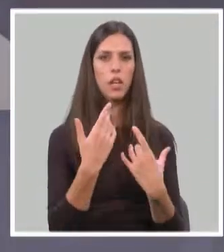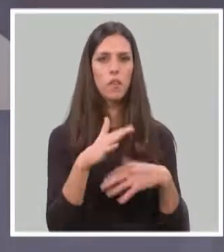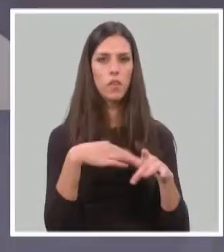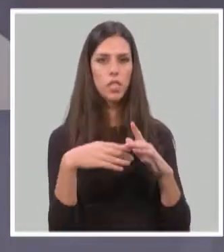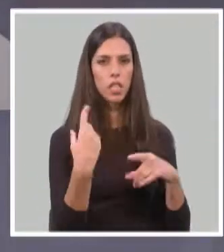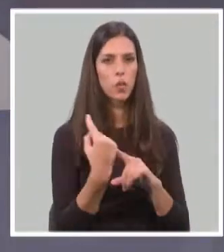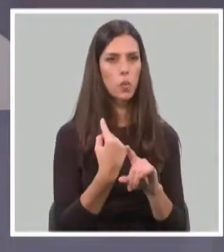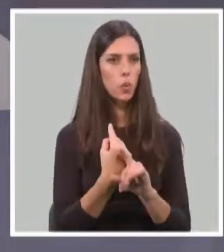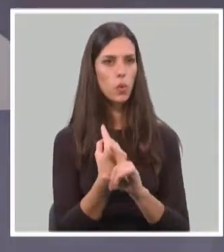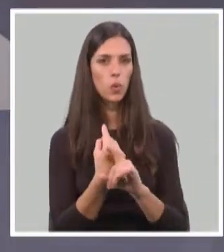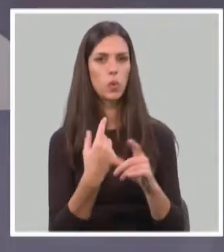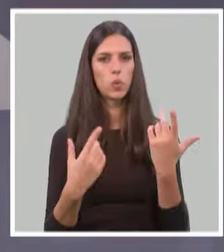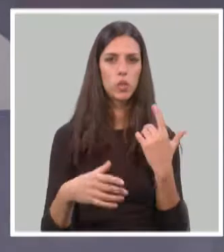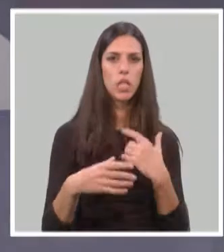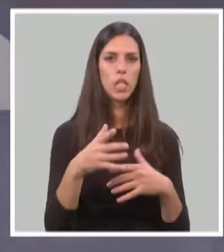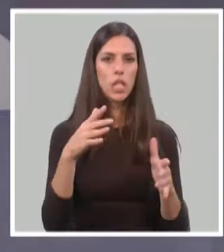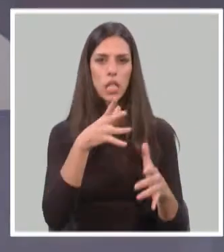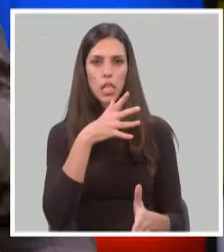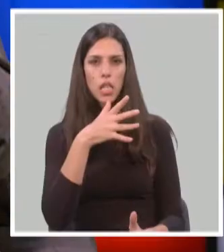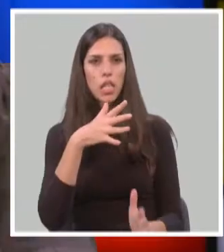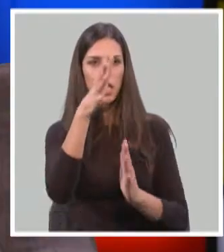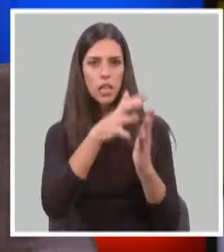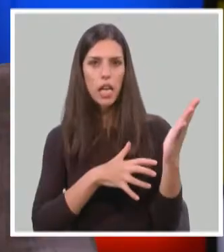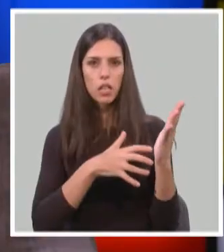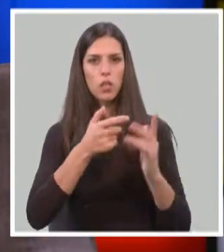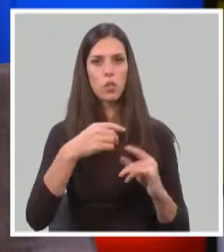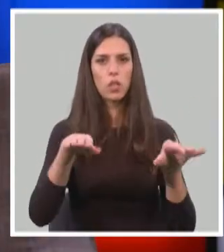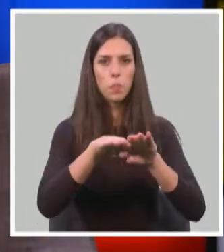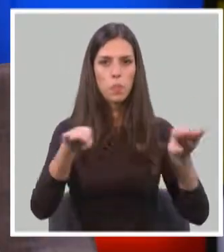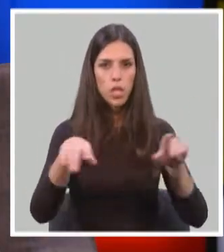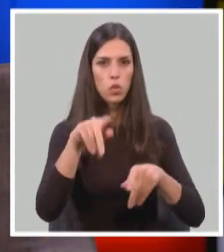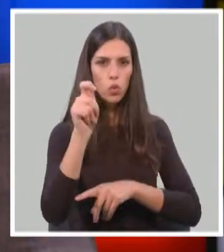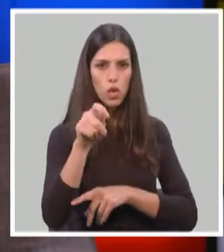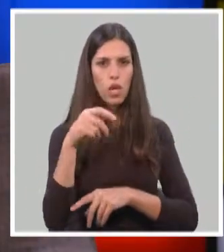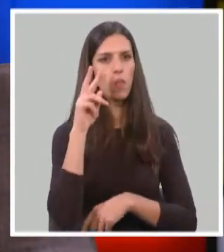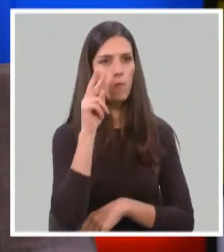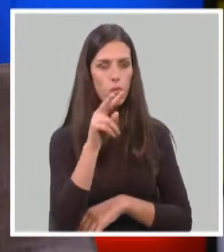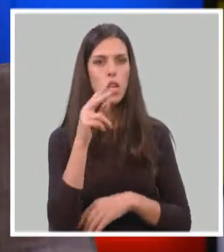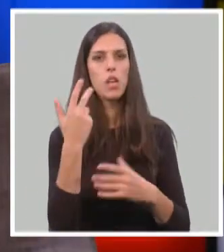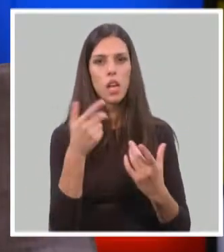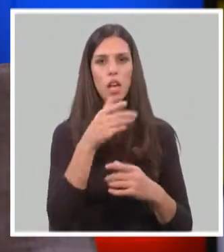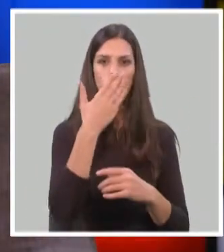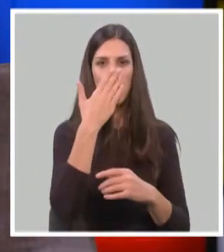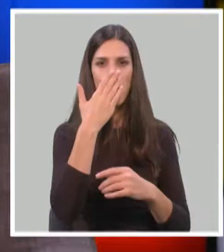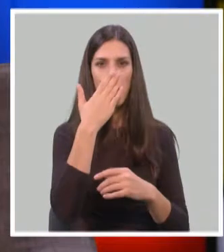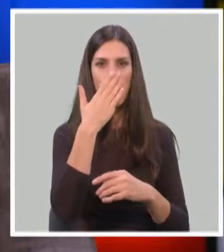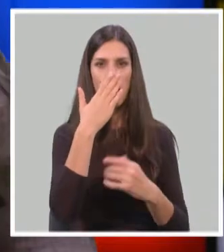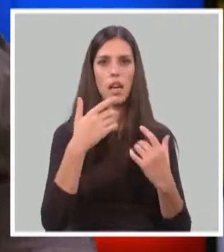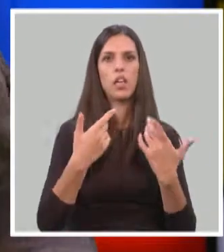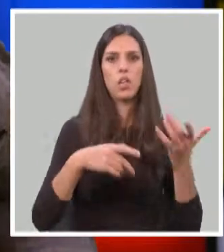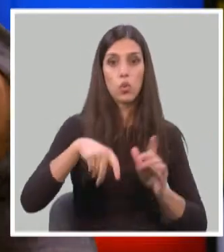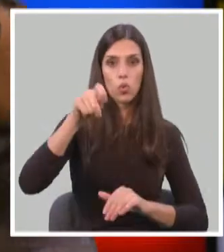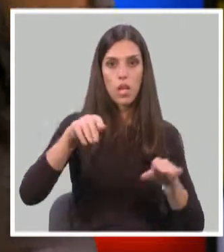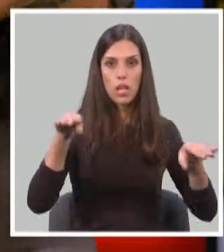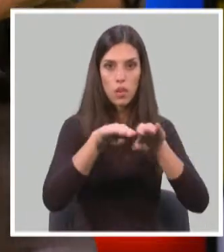fazerem aquelas alegações finais épicas, aqueles textos muito bonitos, perante os jurados, não é? E então, na minha cabeça, aquilo era um monólogo perante uma plateia. Os jurados